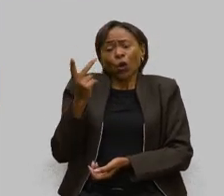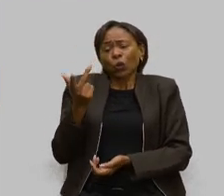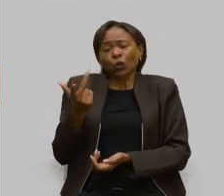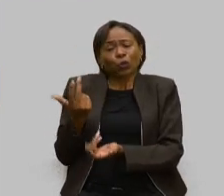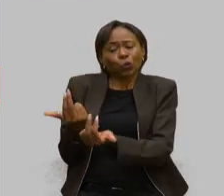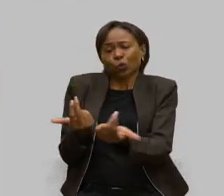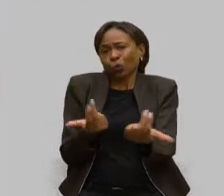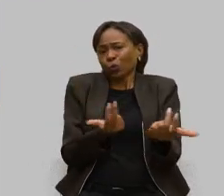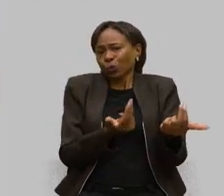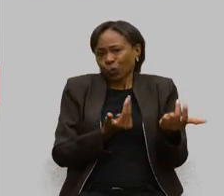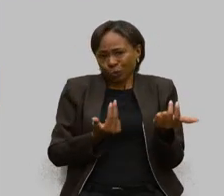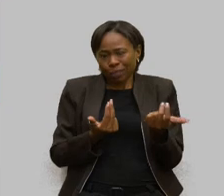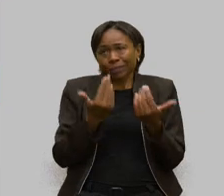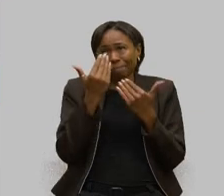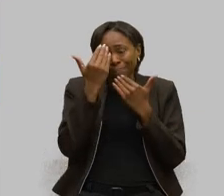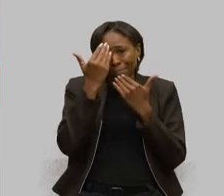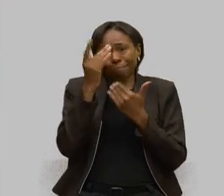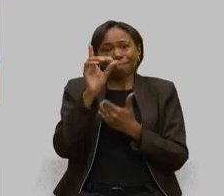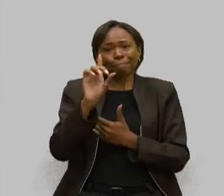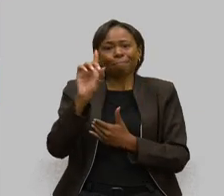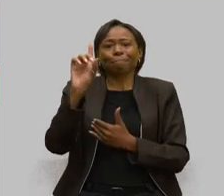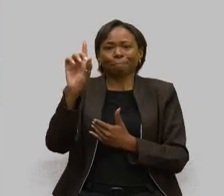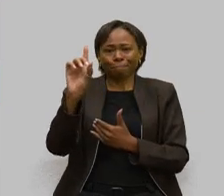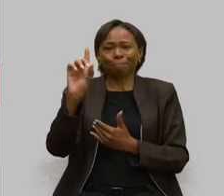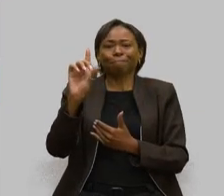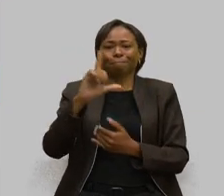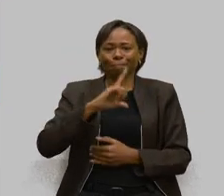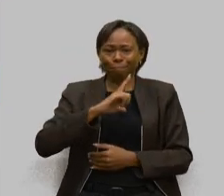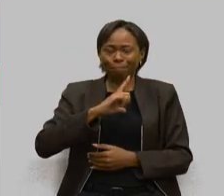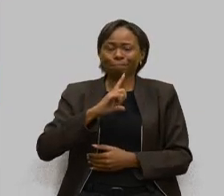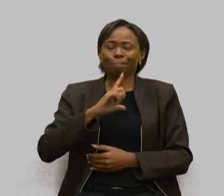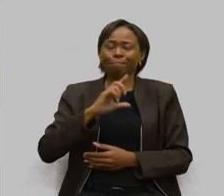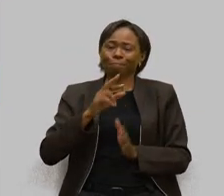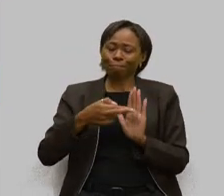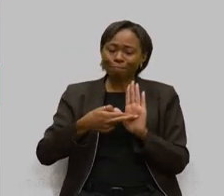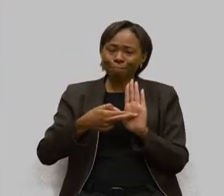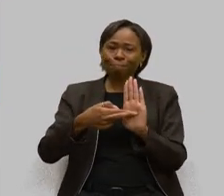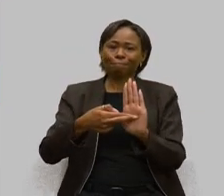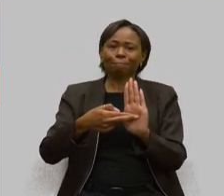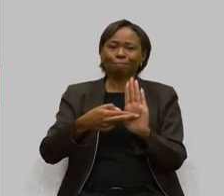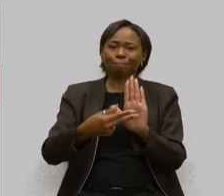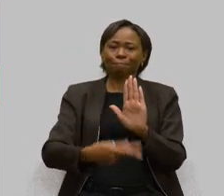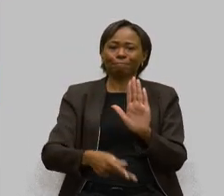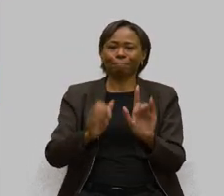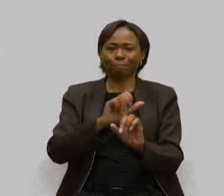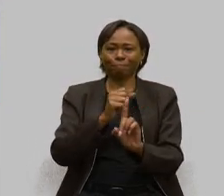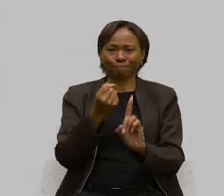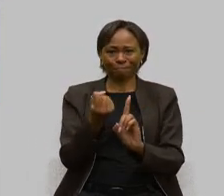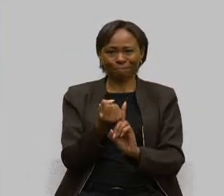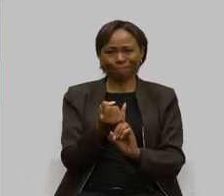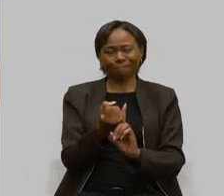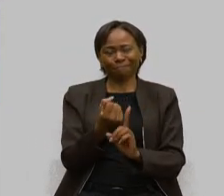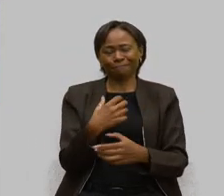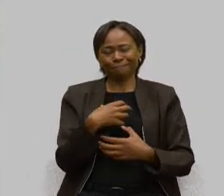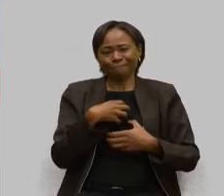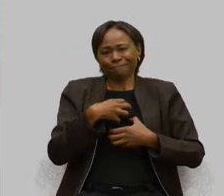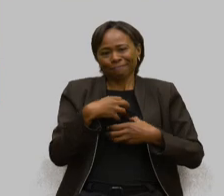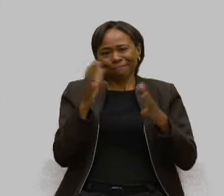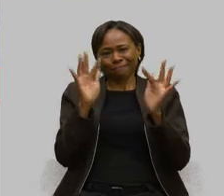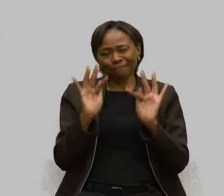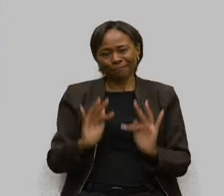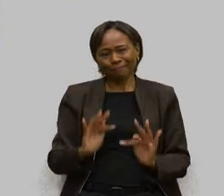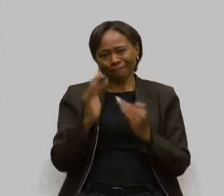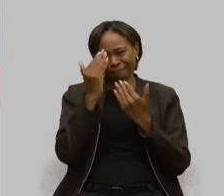sido eh representadas n na nossa sociedade então é isso eu fico muito feliz e agradeço